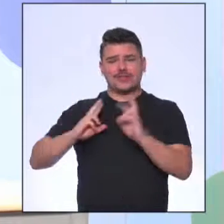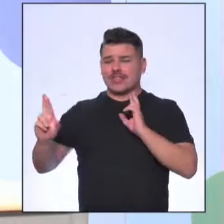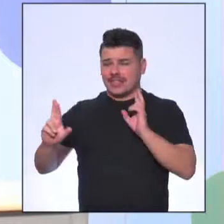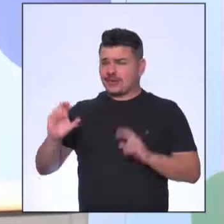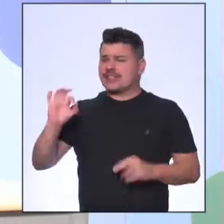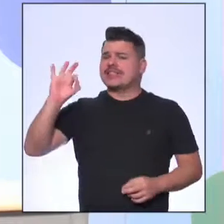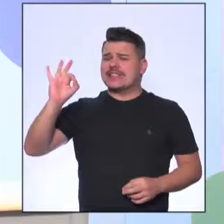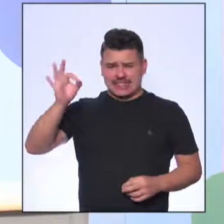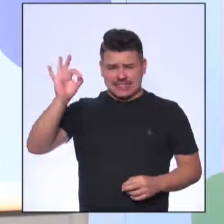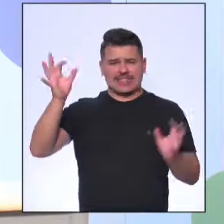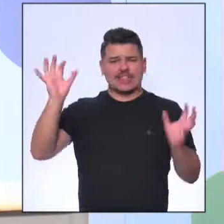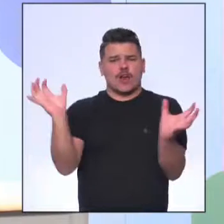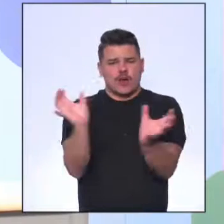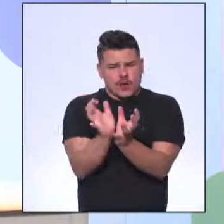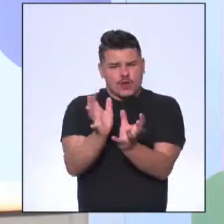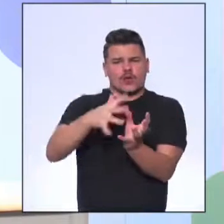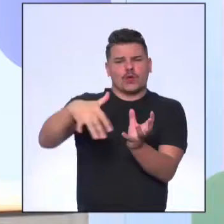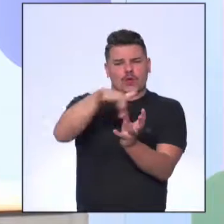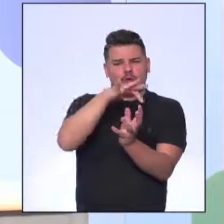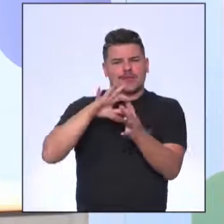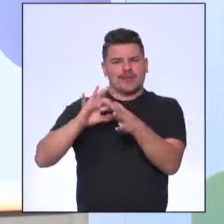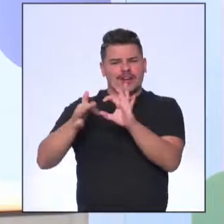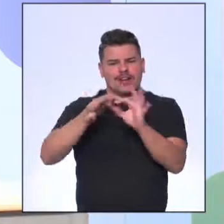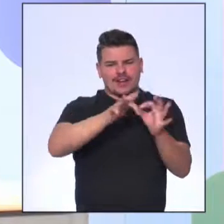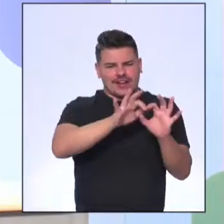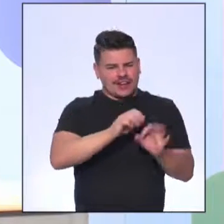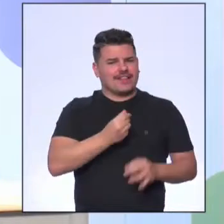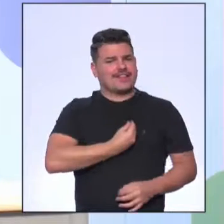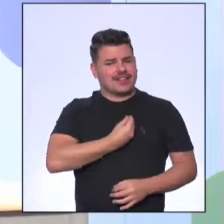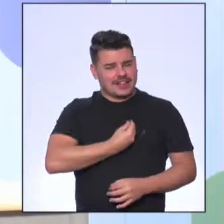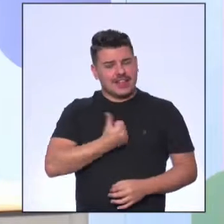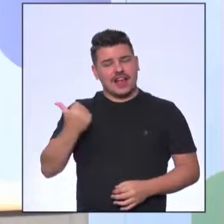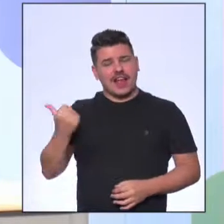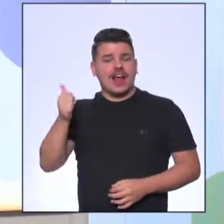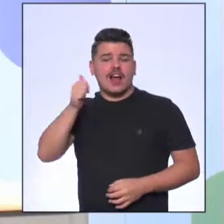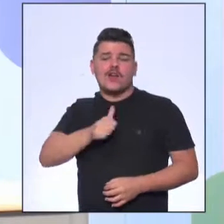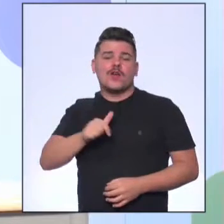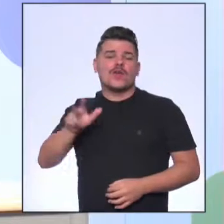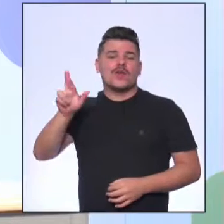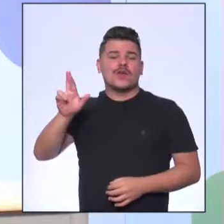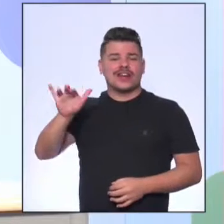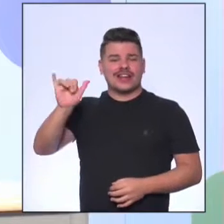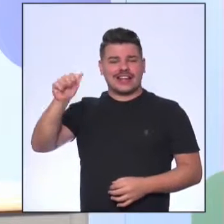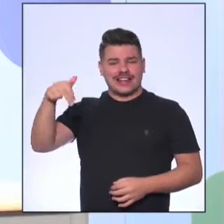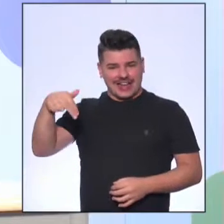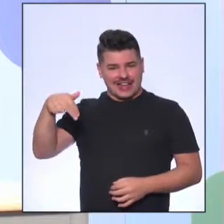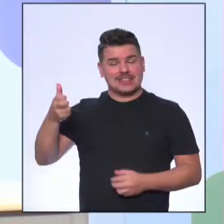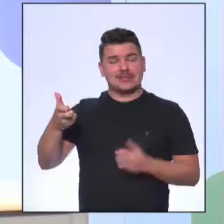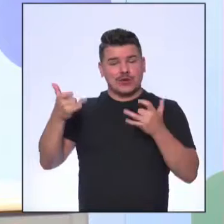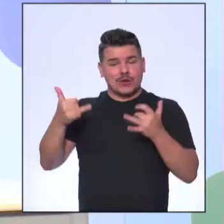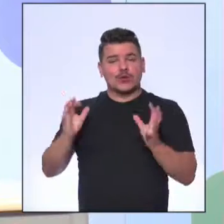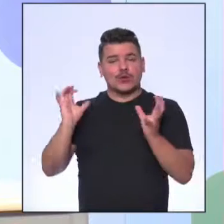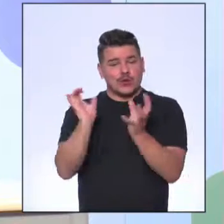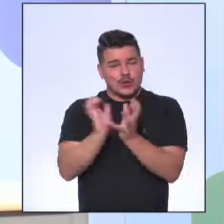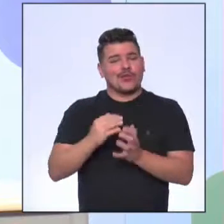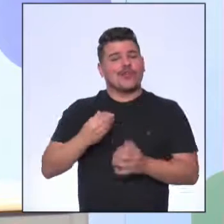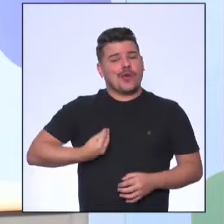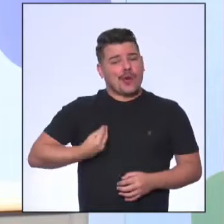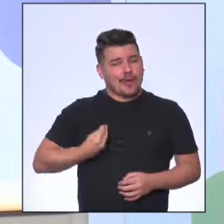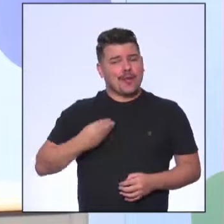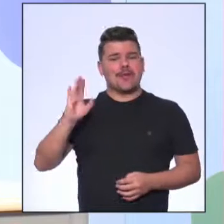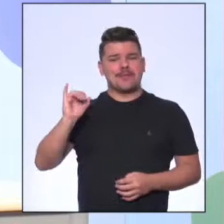reflete um ecossistema. O Rian disse que os fatores bióticos aí desse ecossistema são os peixes e que